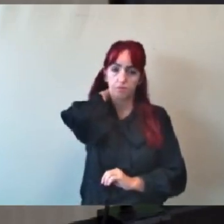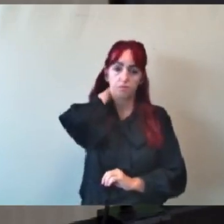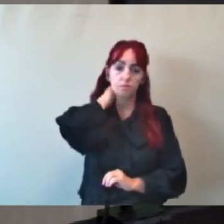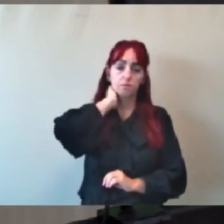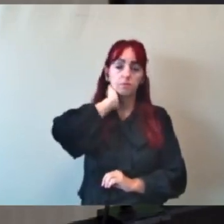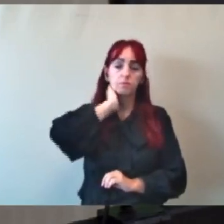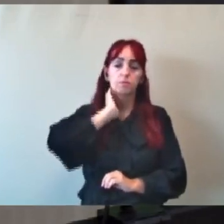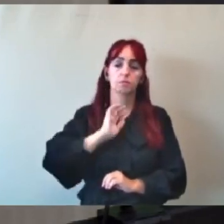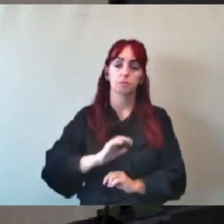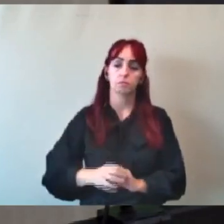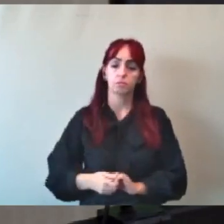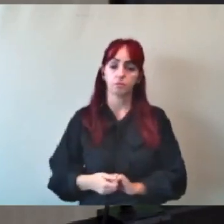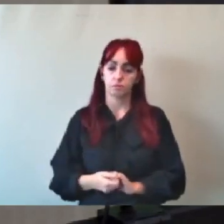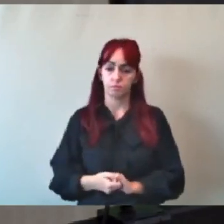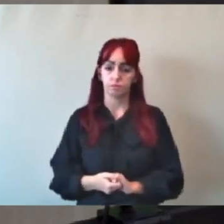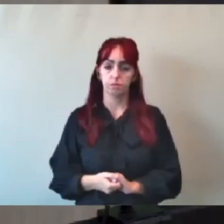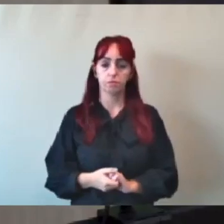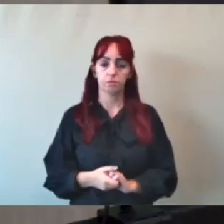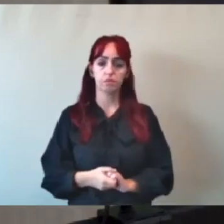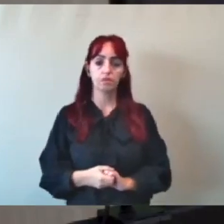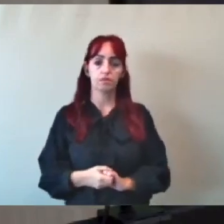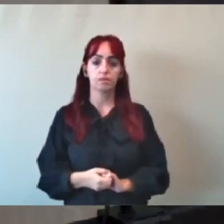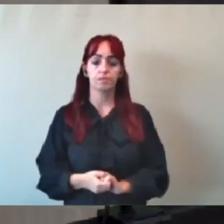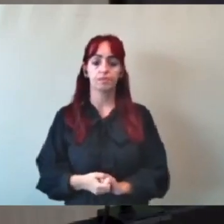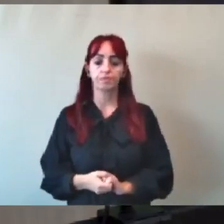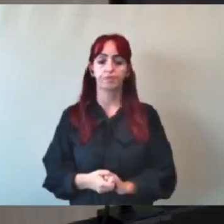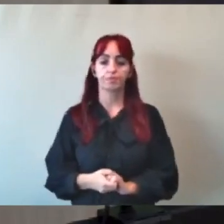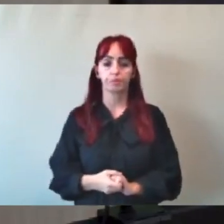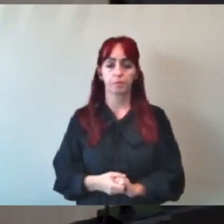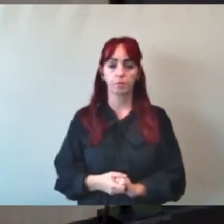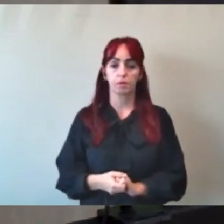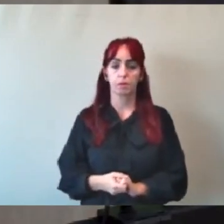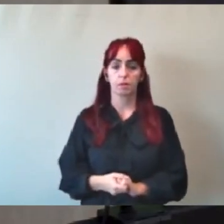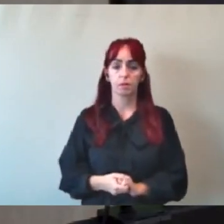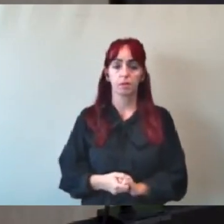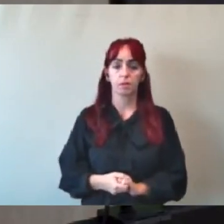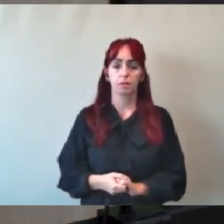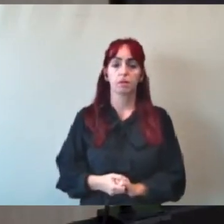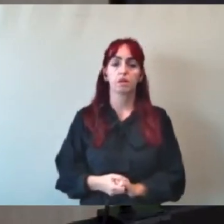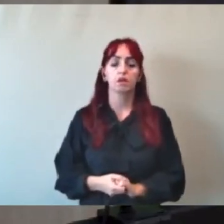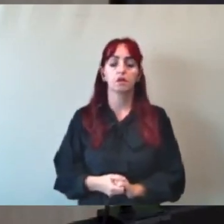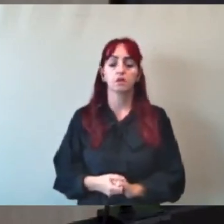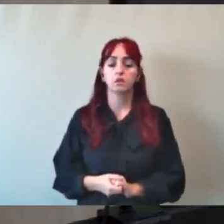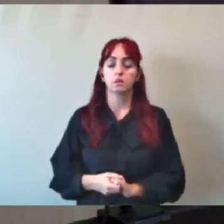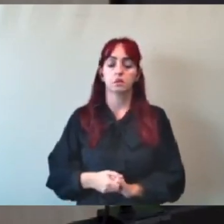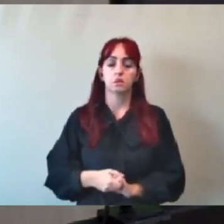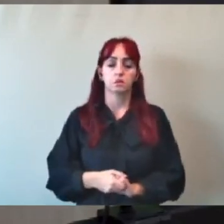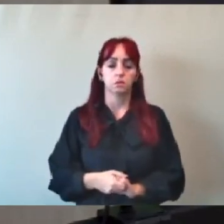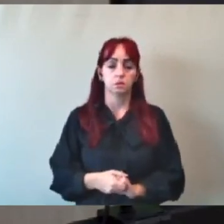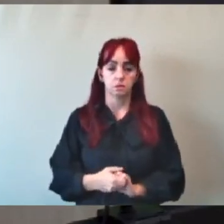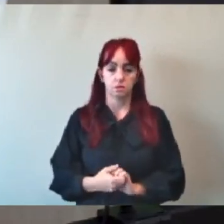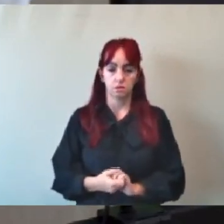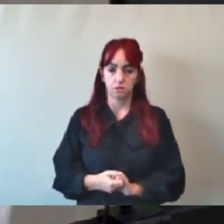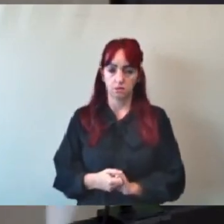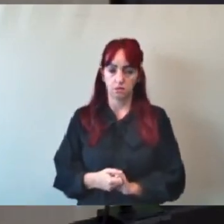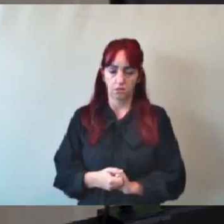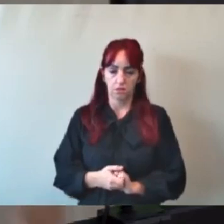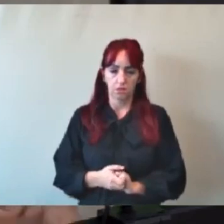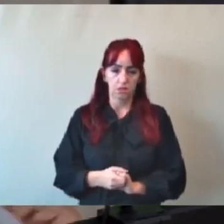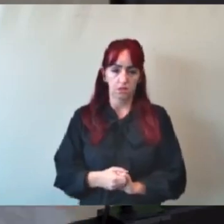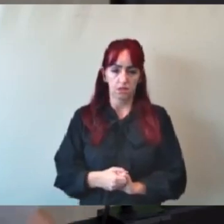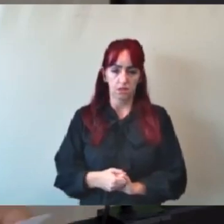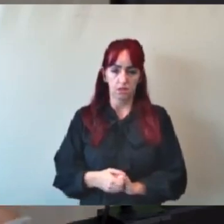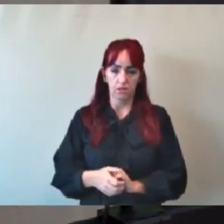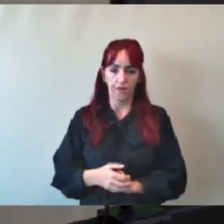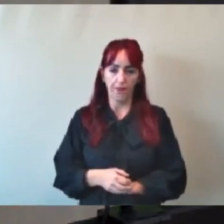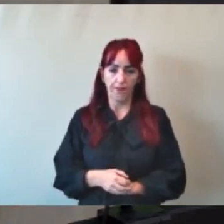vereador Henrique faz o parecer. Vamos mandar para a BH Trans. Ele mandou para a BH Trans. Não, eu sei, eu falo o erro deles mesmo, quando eles pensaram. Ok.